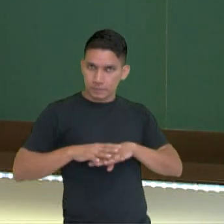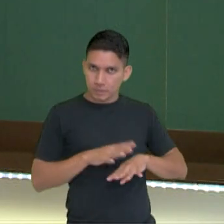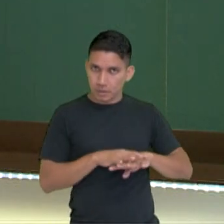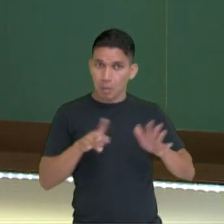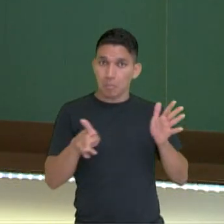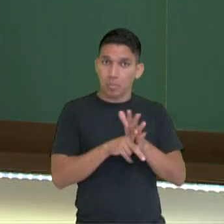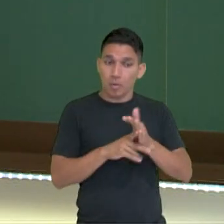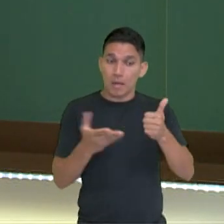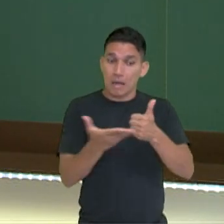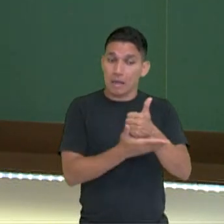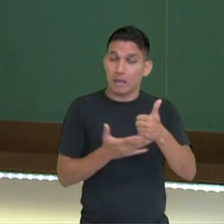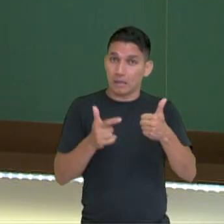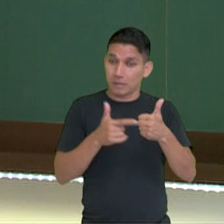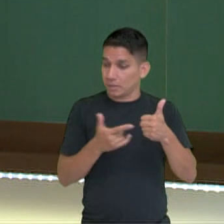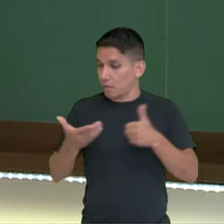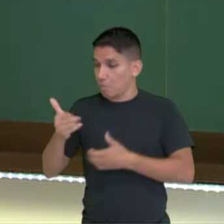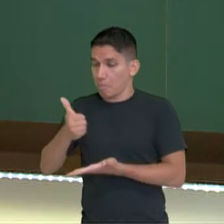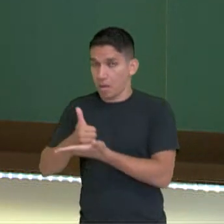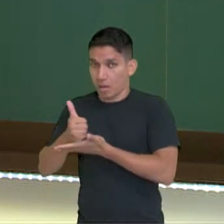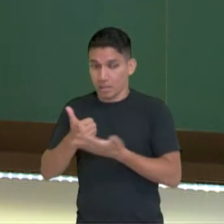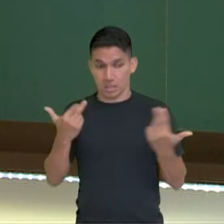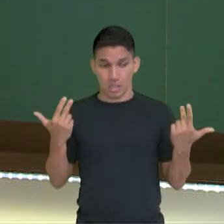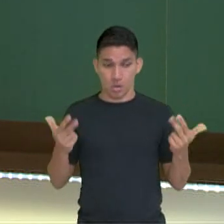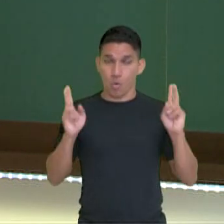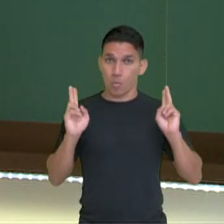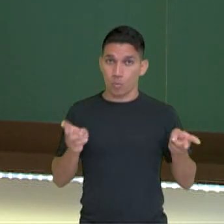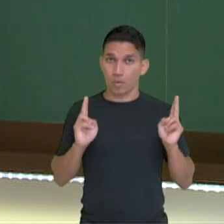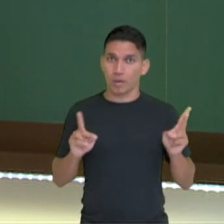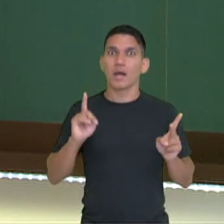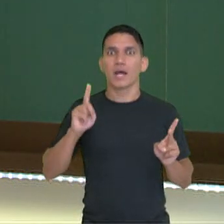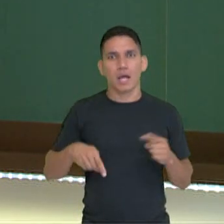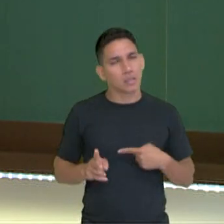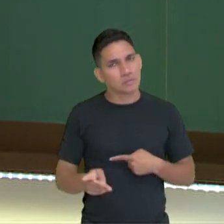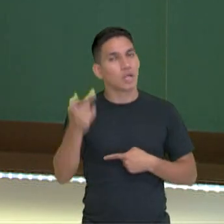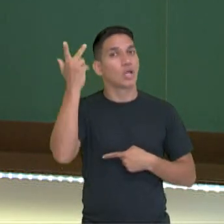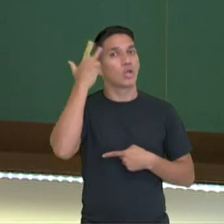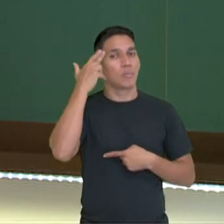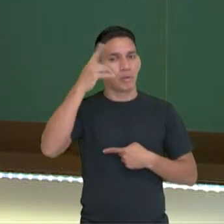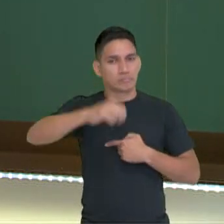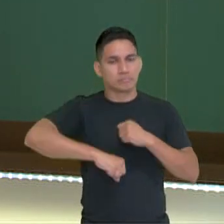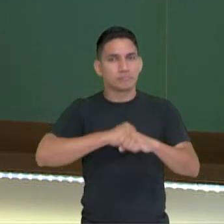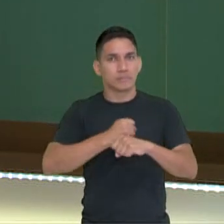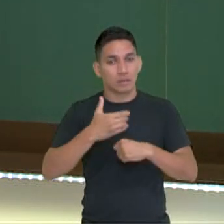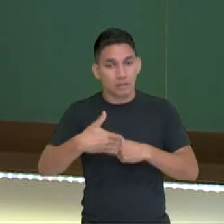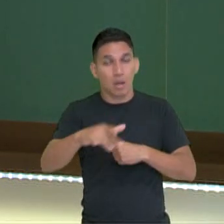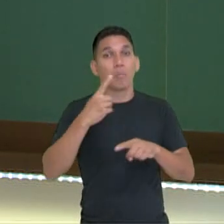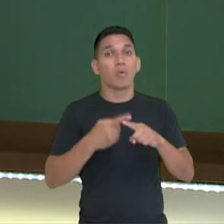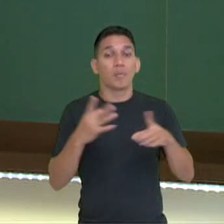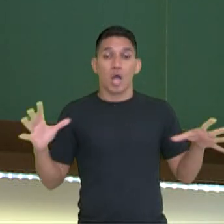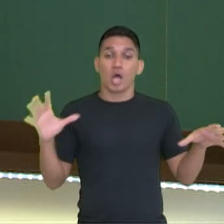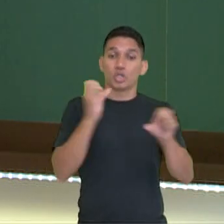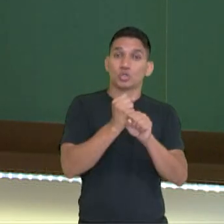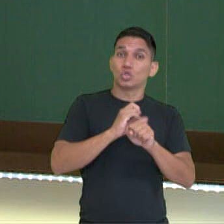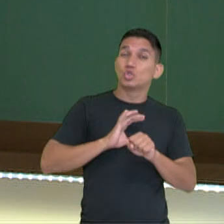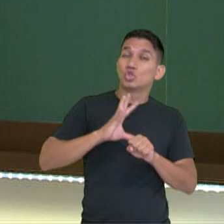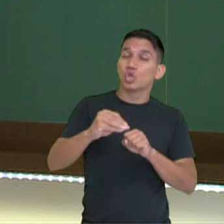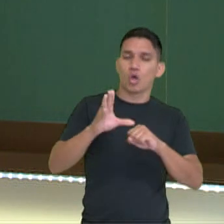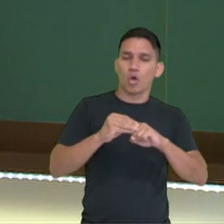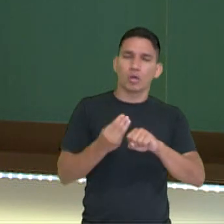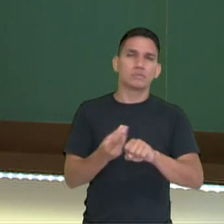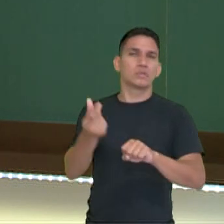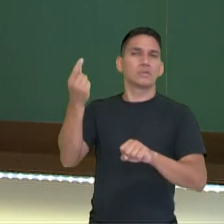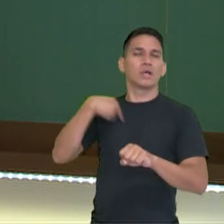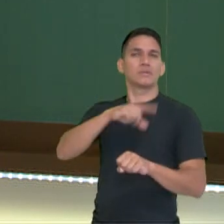iguais. Isso vai ser muito comum nesse ano, porque a gente está fazendo a junção de todos os conhecimentos que a gente já usou